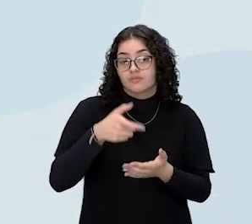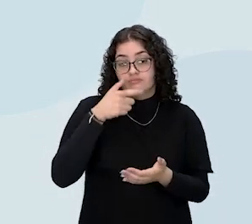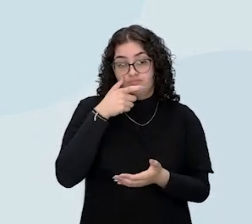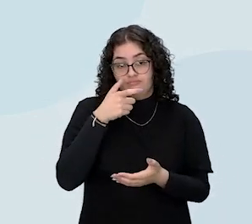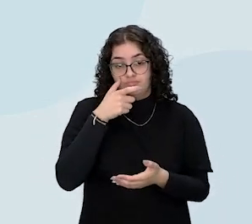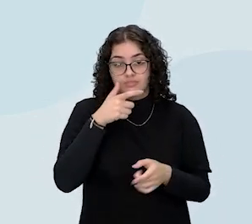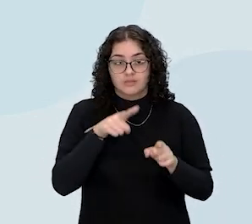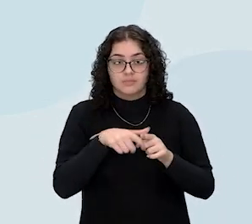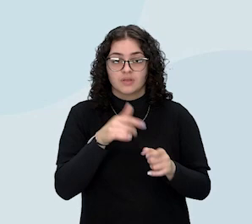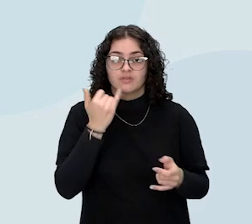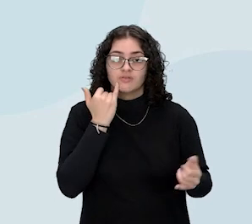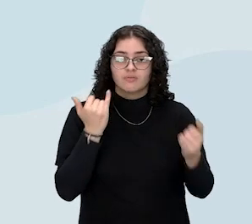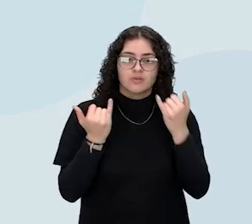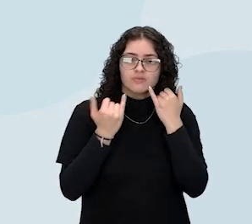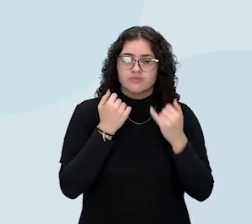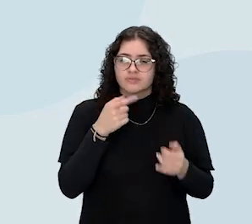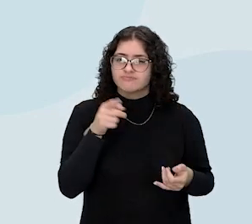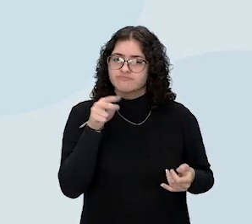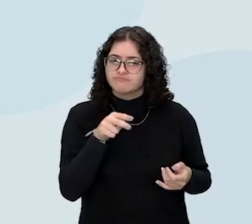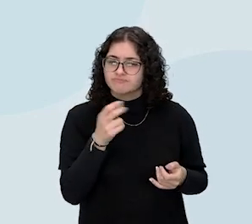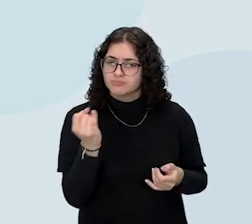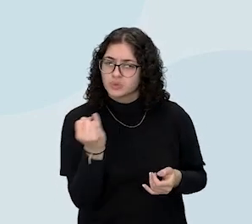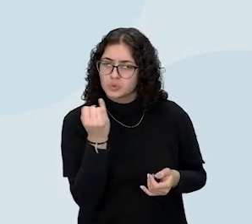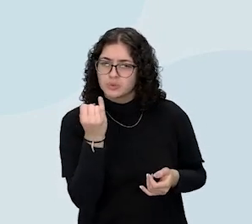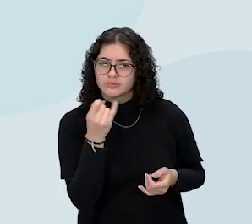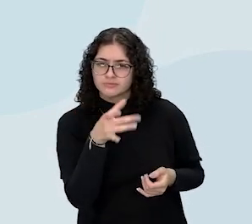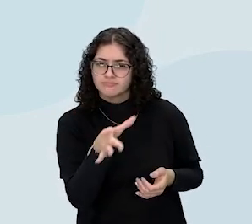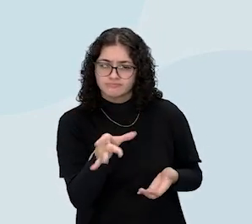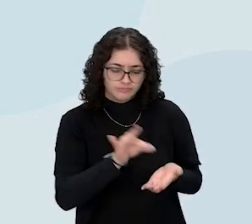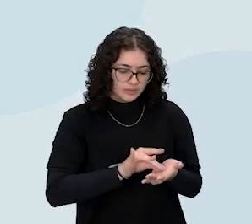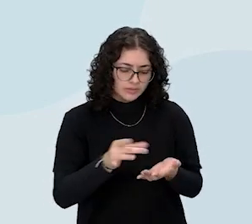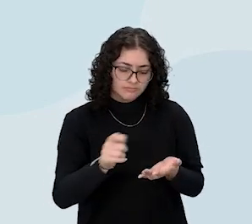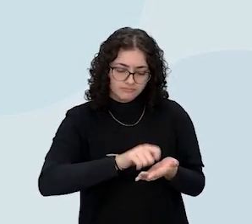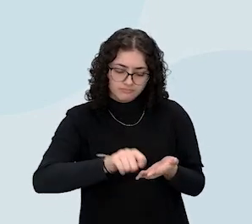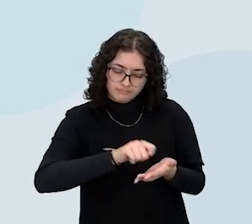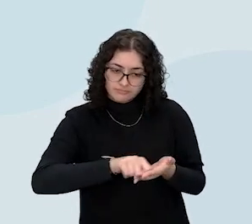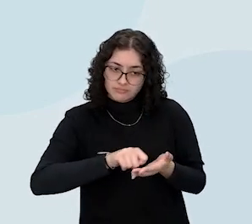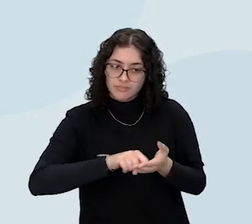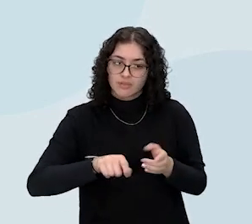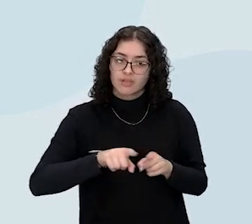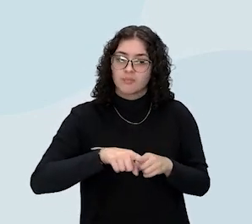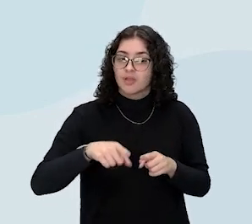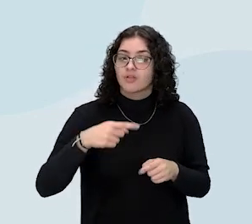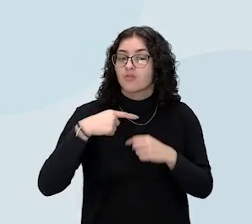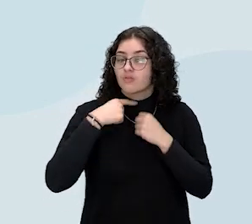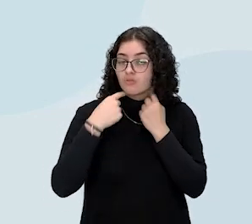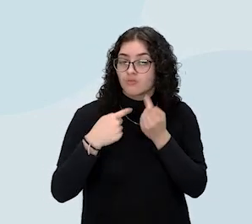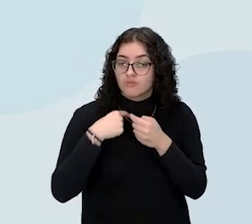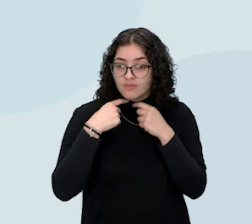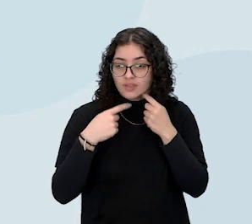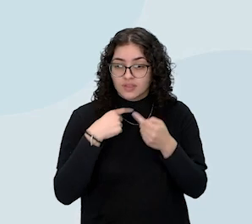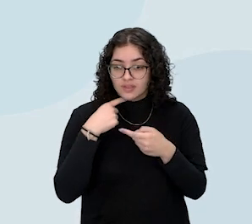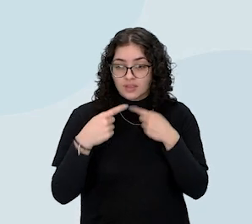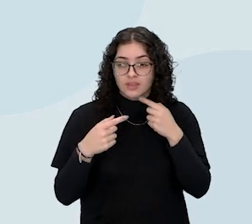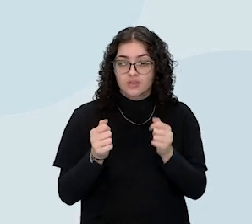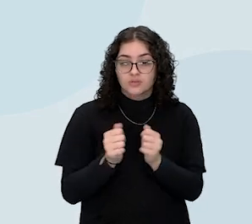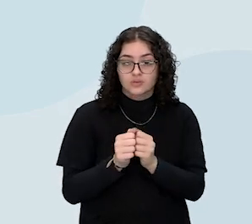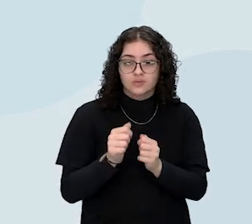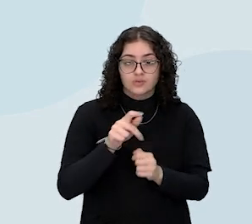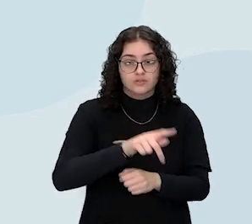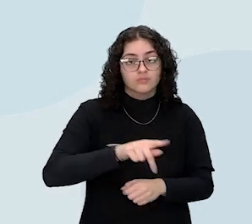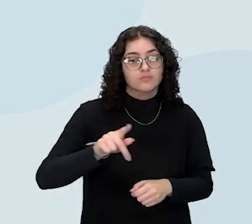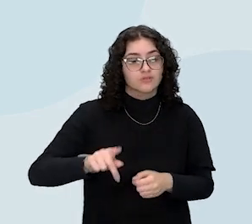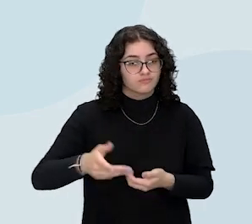as informações que você julgar mais relevantes, vão tirar as dúvidas, tá certo? Com os professores